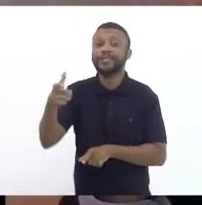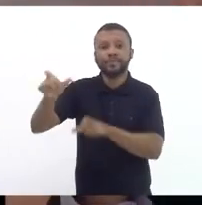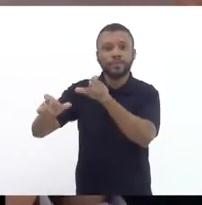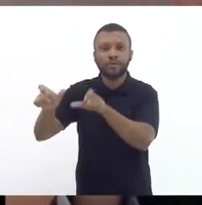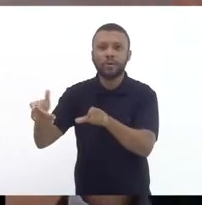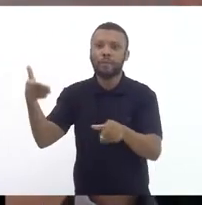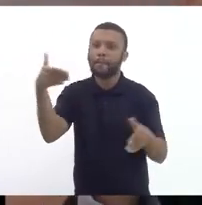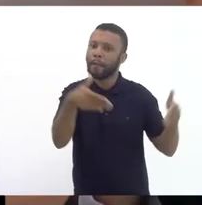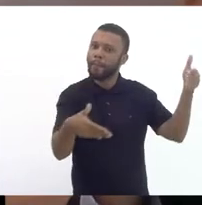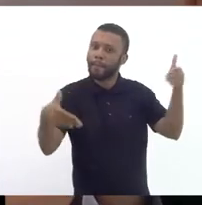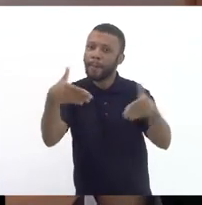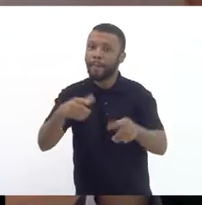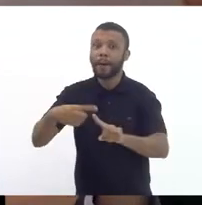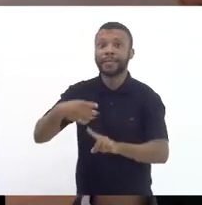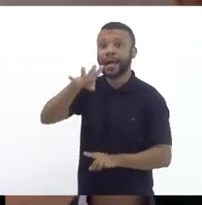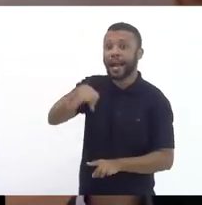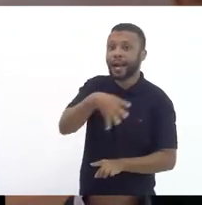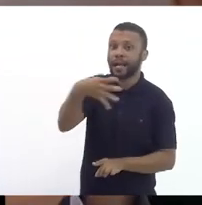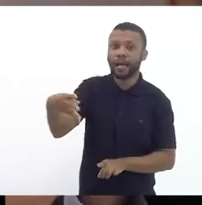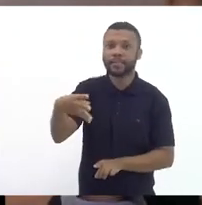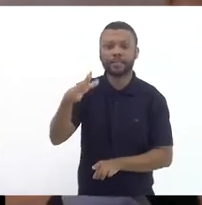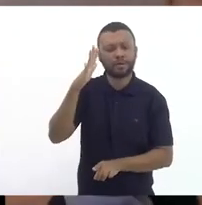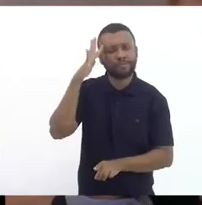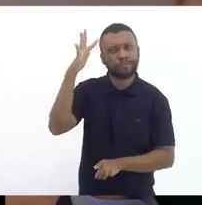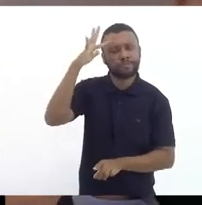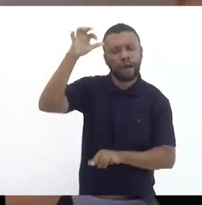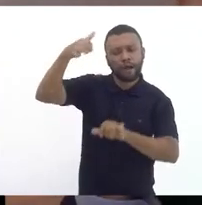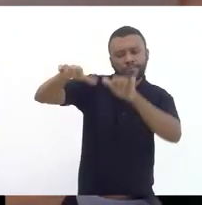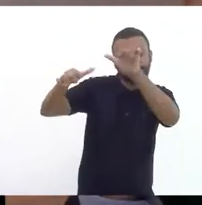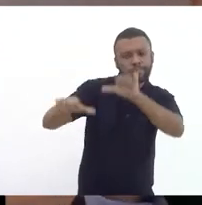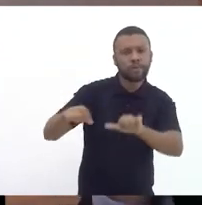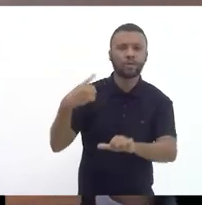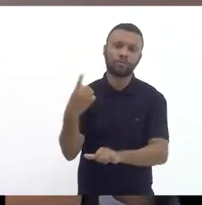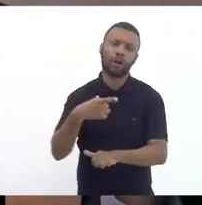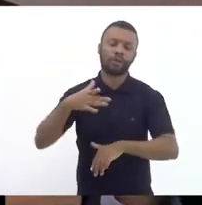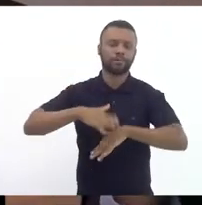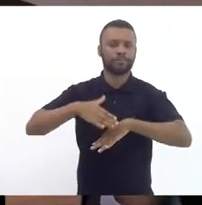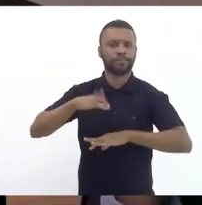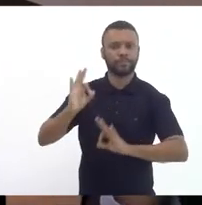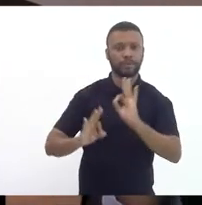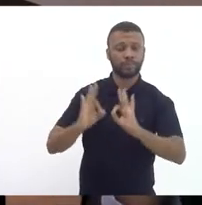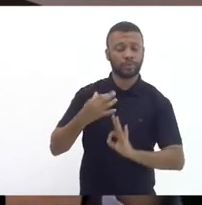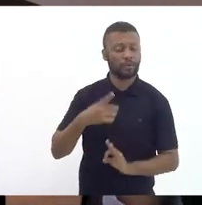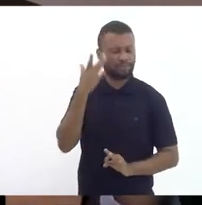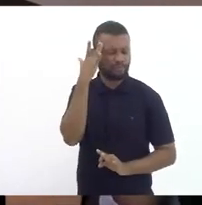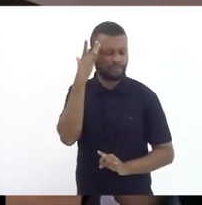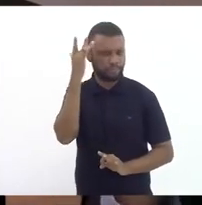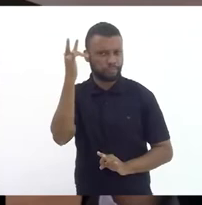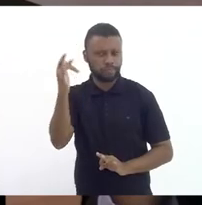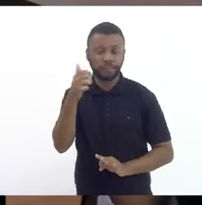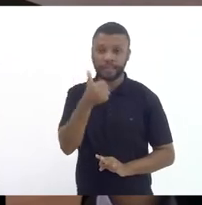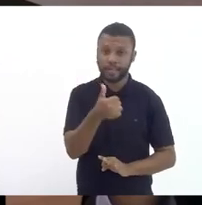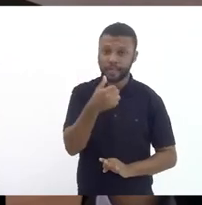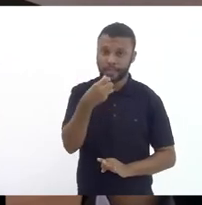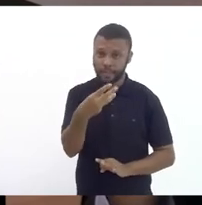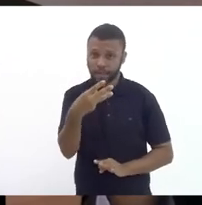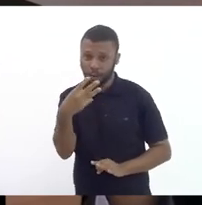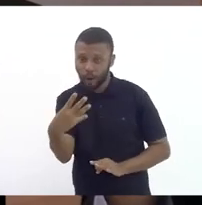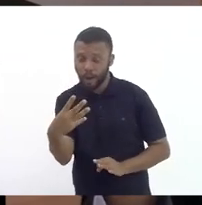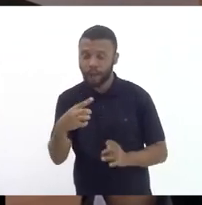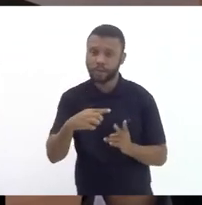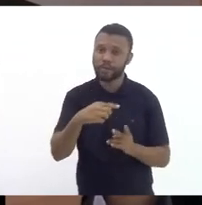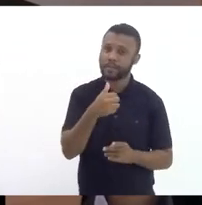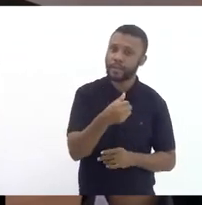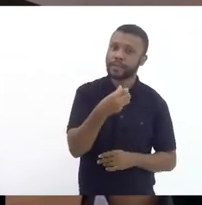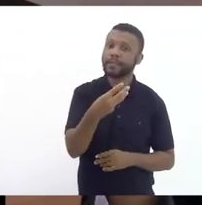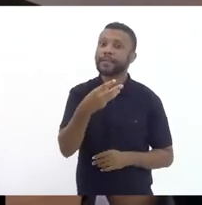grade, a projeção que a gente faz é que, por dia, 134 a 135 trens